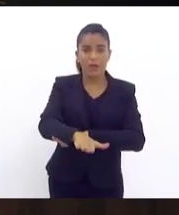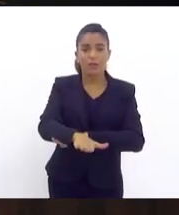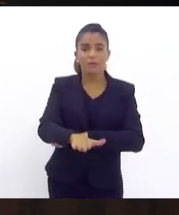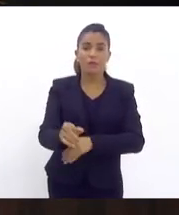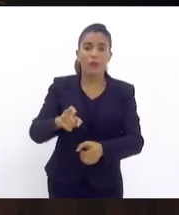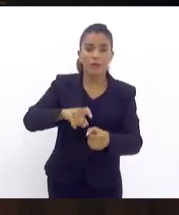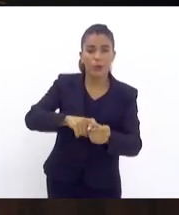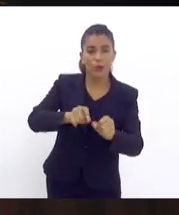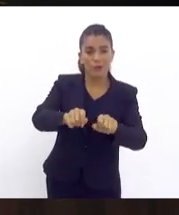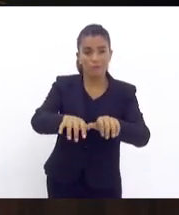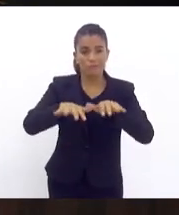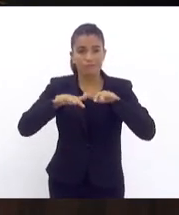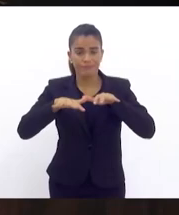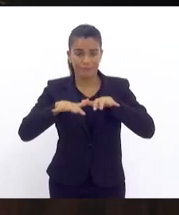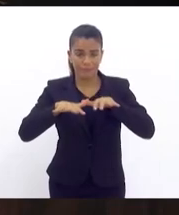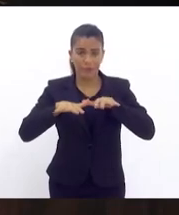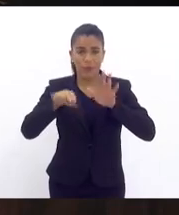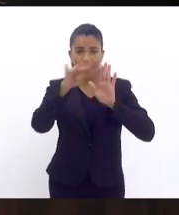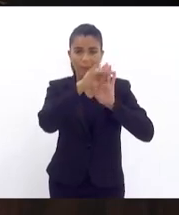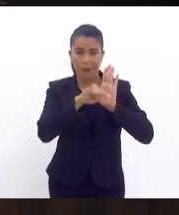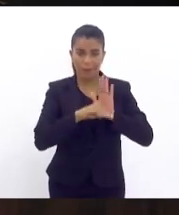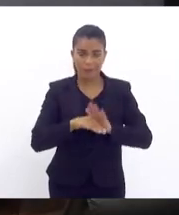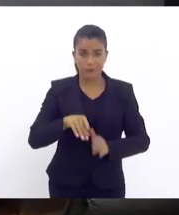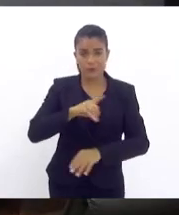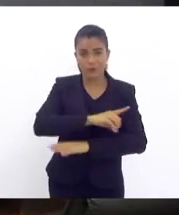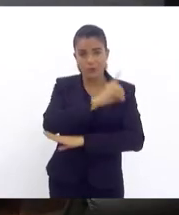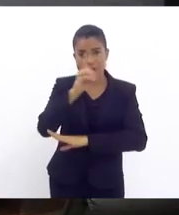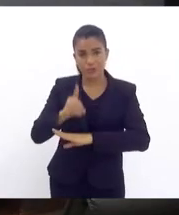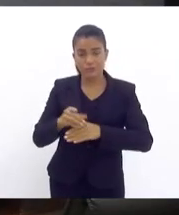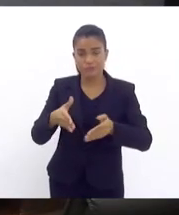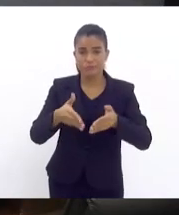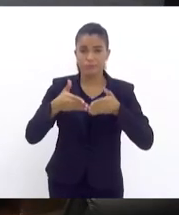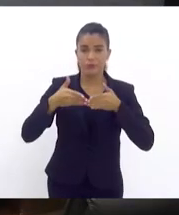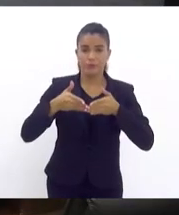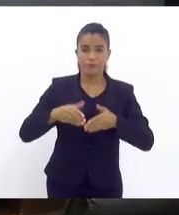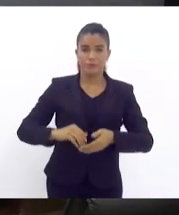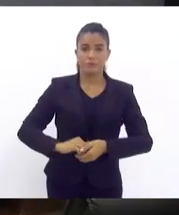com a ordem do dia está suspensa a sessão